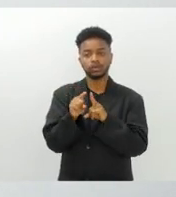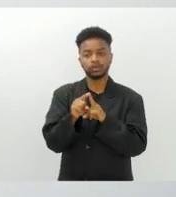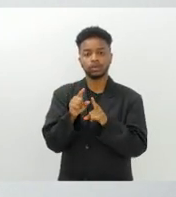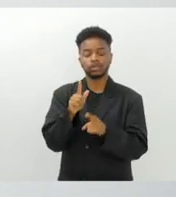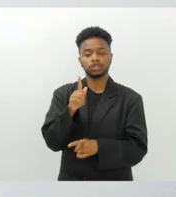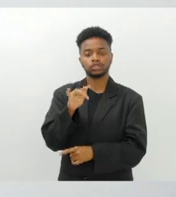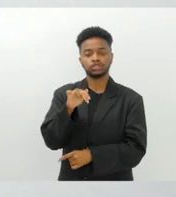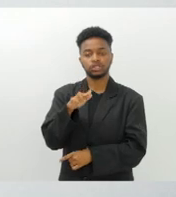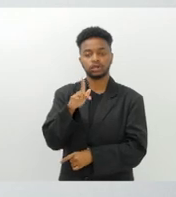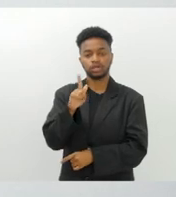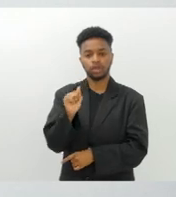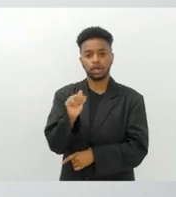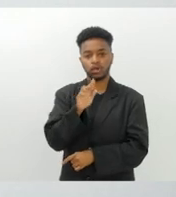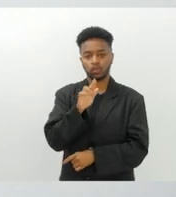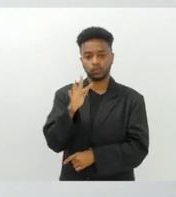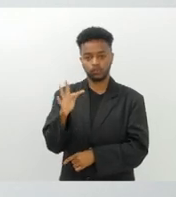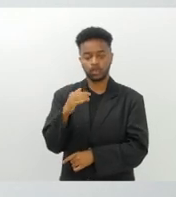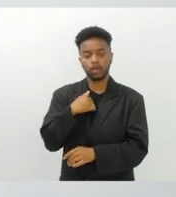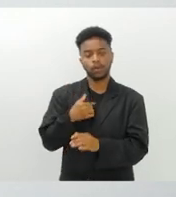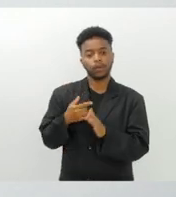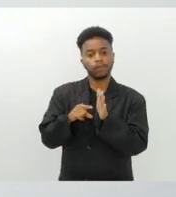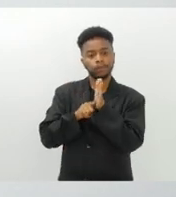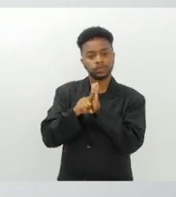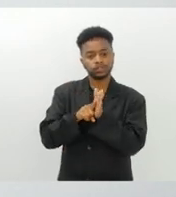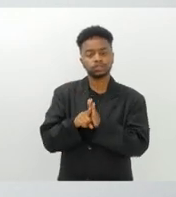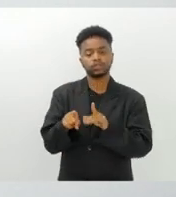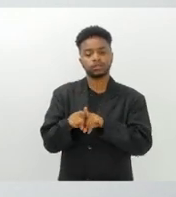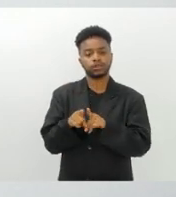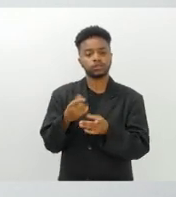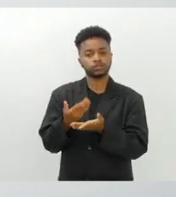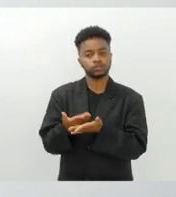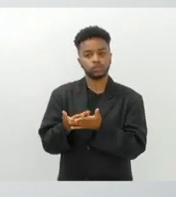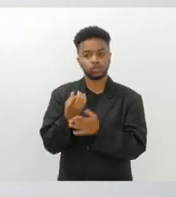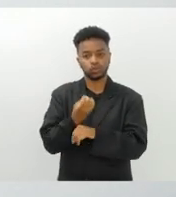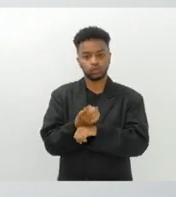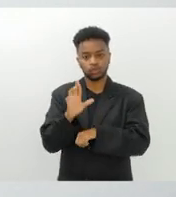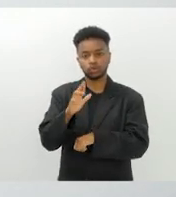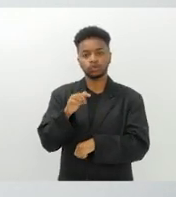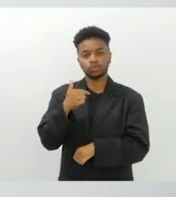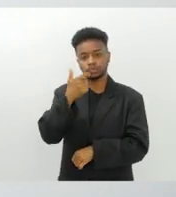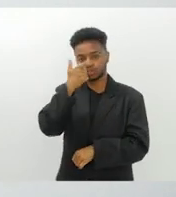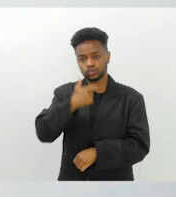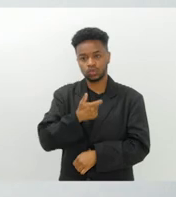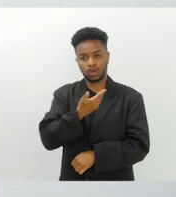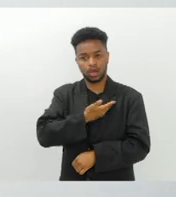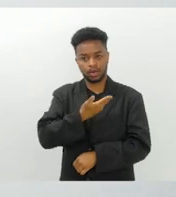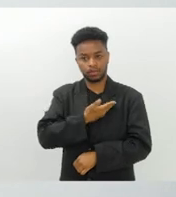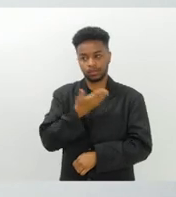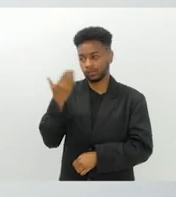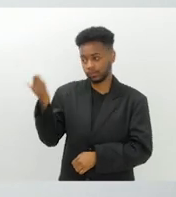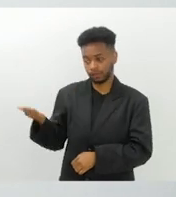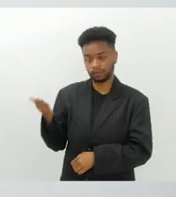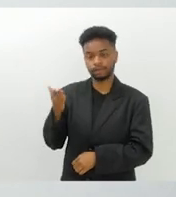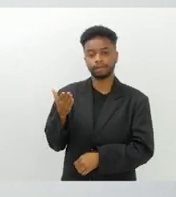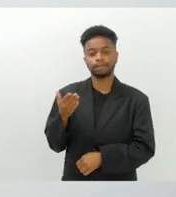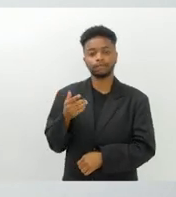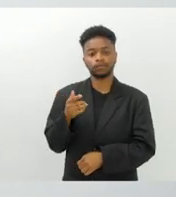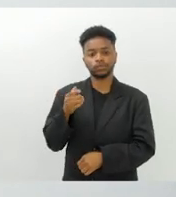UF, né, o qual sou pesquisador e sou também doutorando, né, então sou um colega aqui do nosso